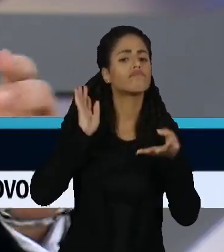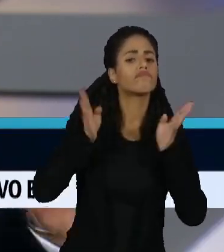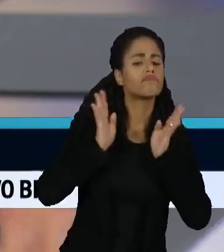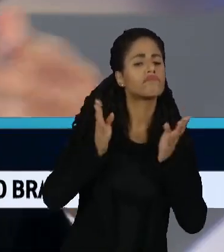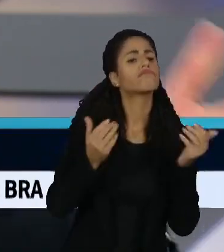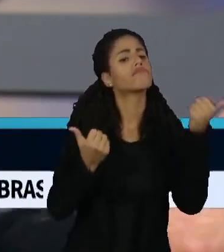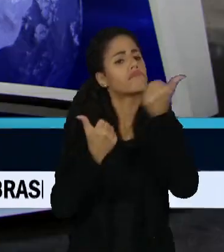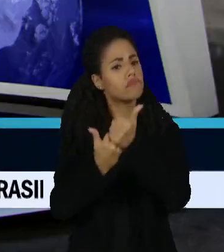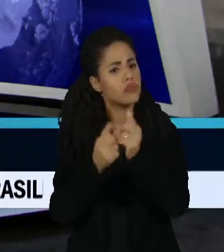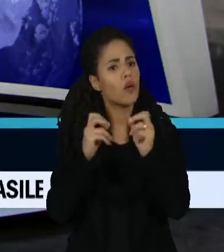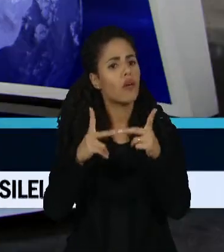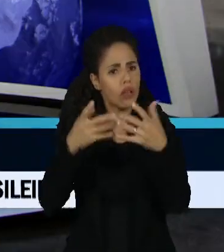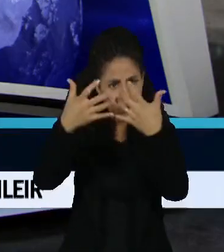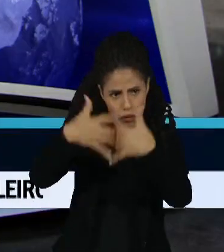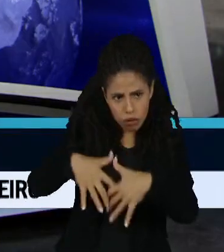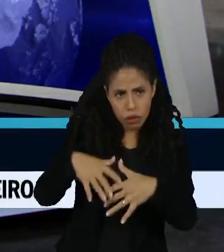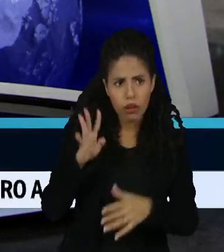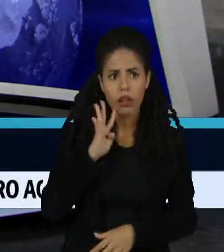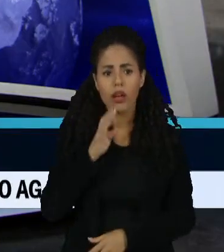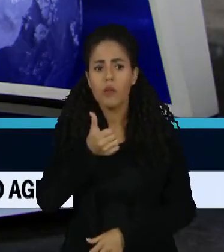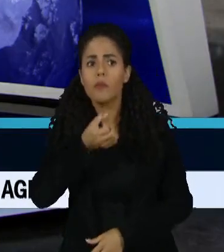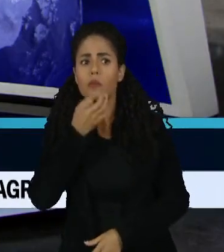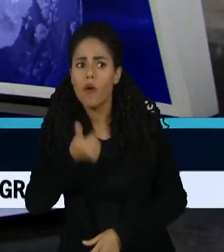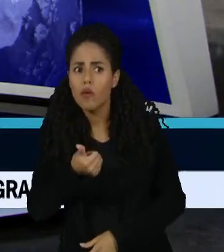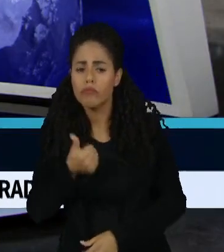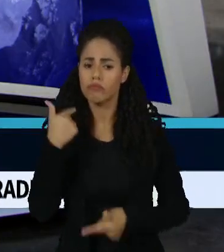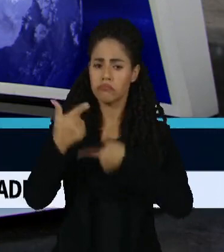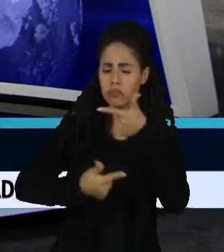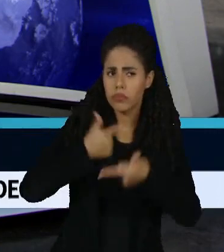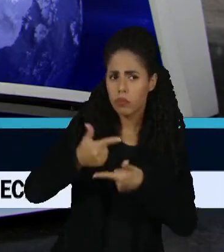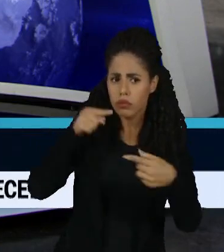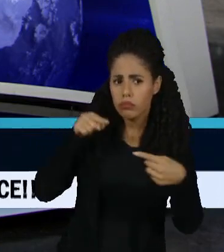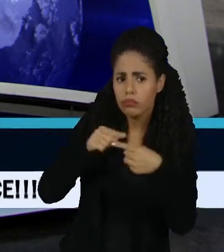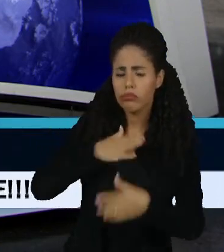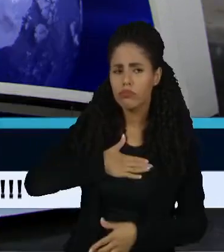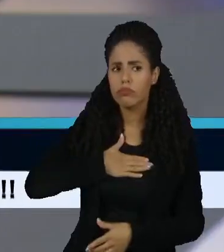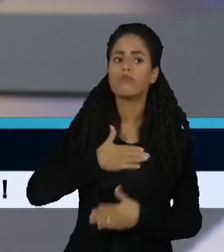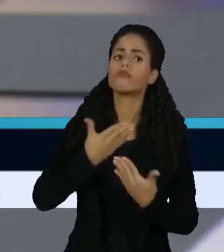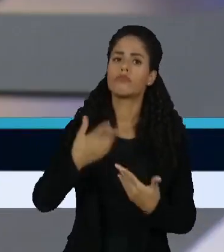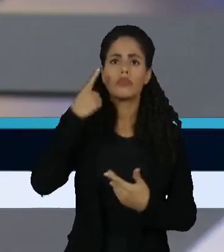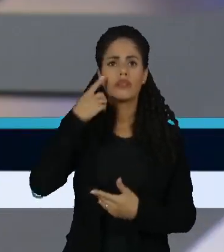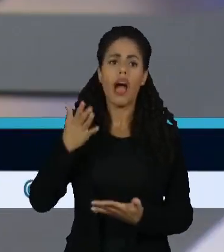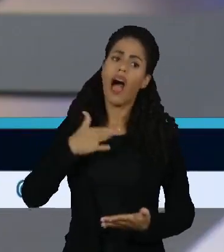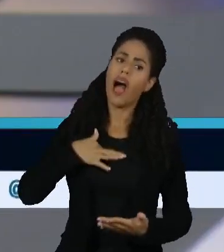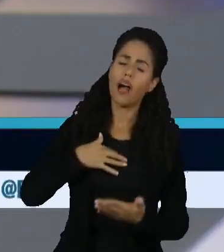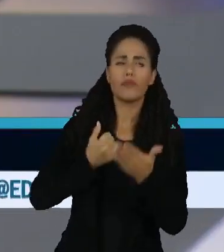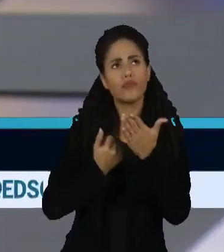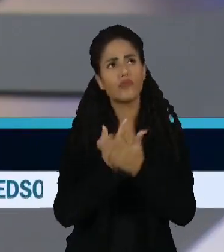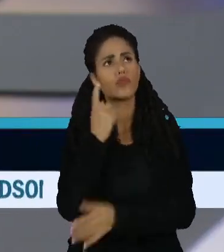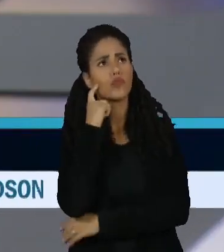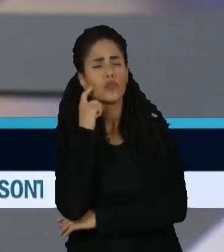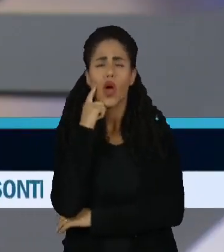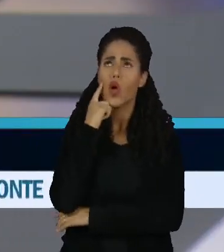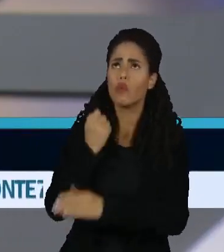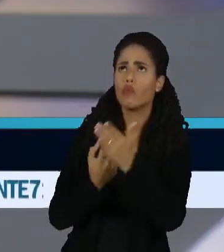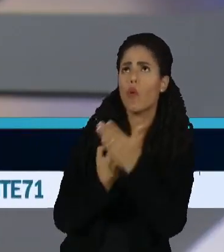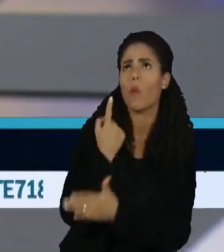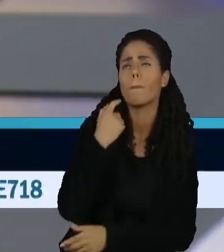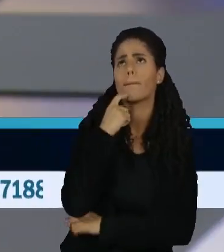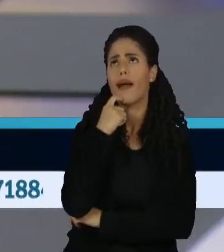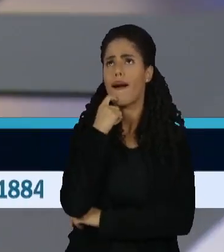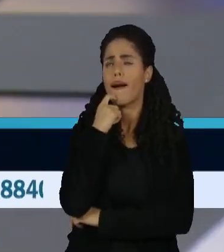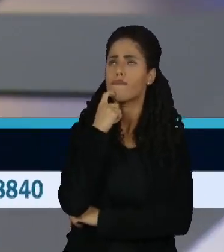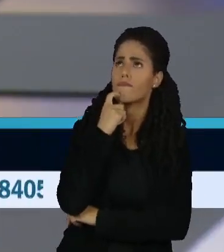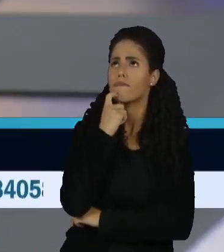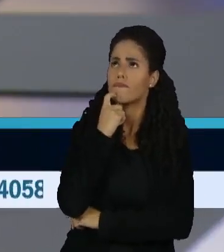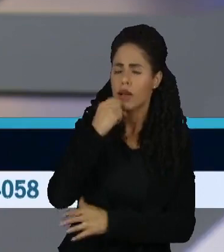comprar vai ter funcionalidade, ele vai conseguir trabalhar com esse caminhão. Porque hoje o que acontece muito é isso, o autônomo fala assim, eu vou comprar, entrar nessa dívida aí e eu